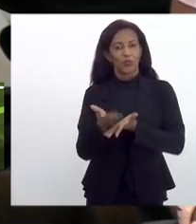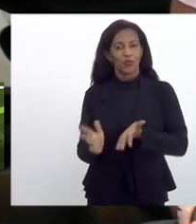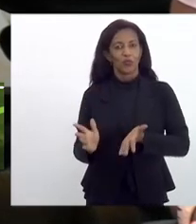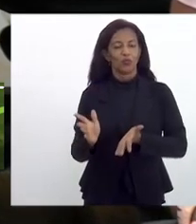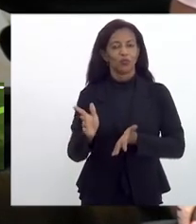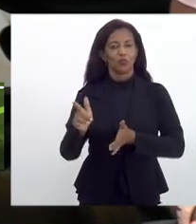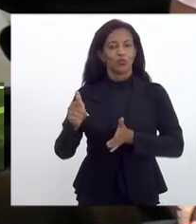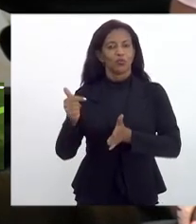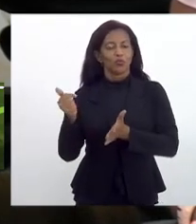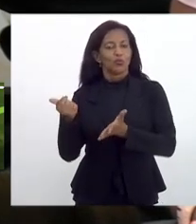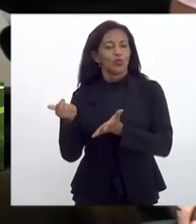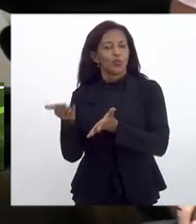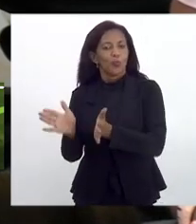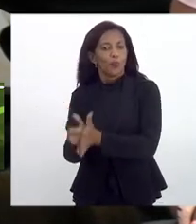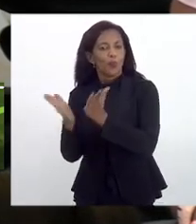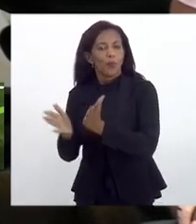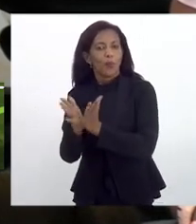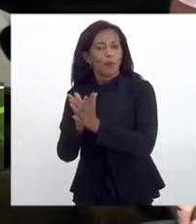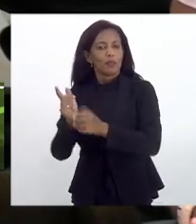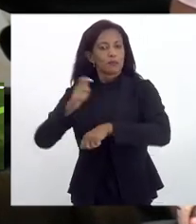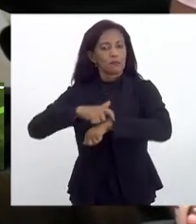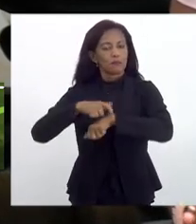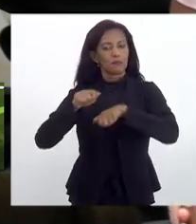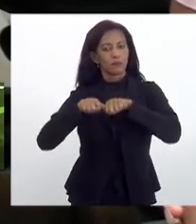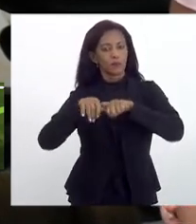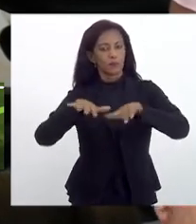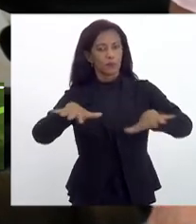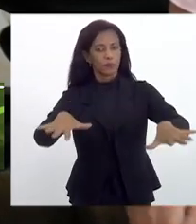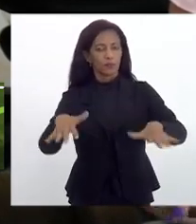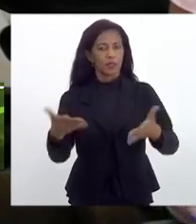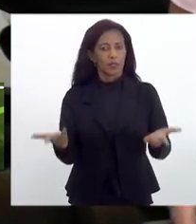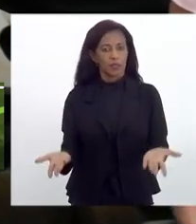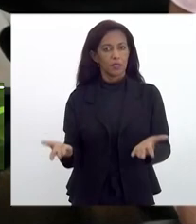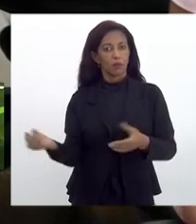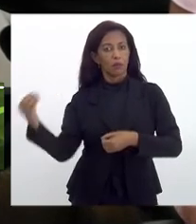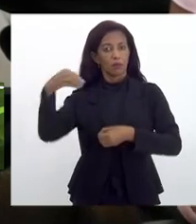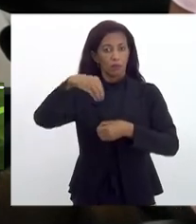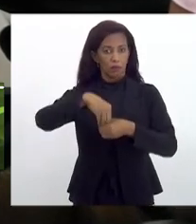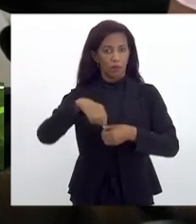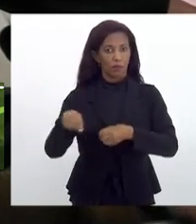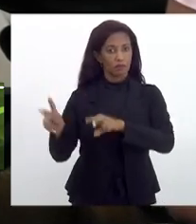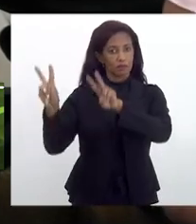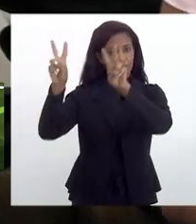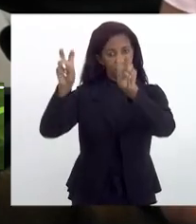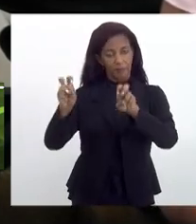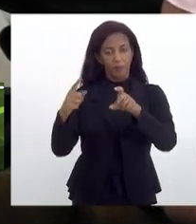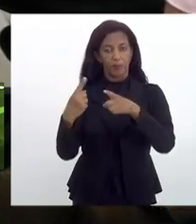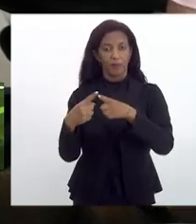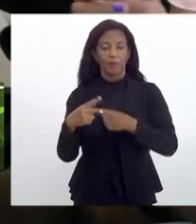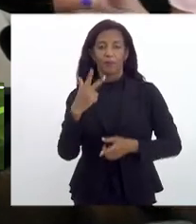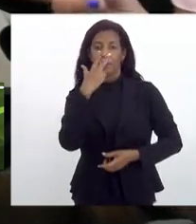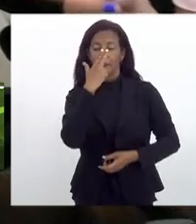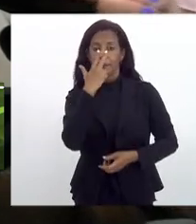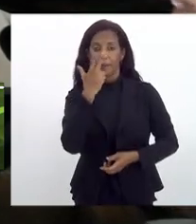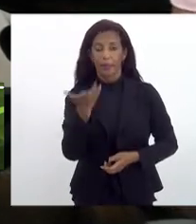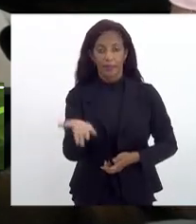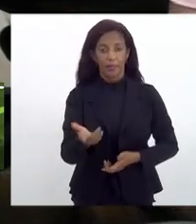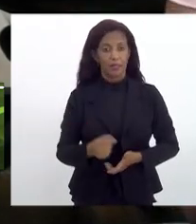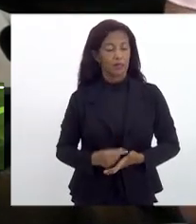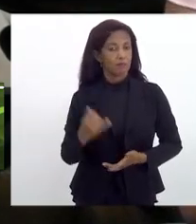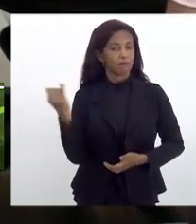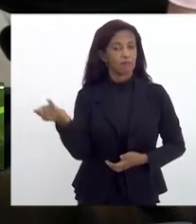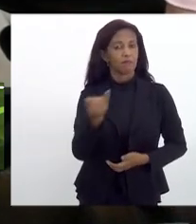integralidade em plena pandemia. então, colocar essa questão porque me parece que é